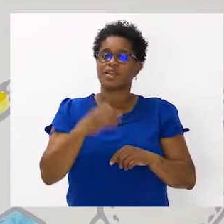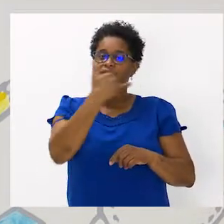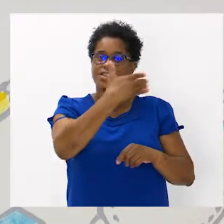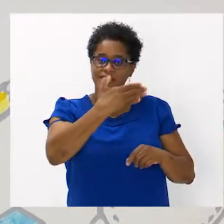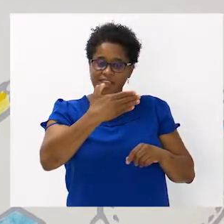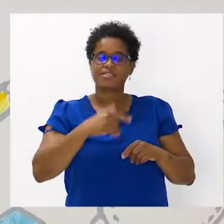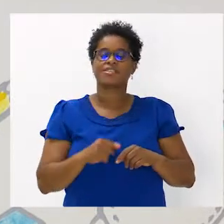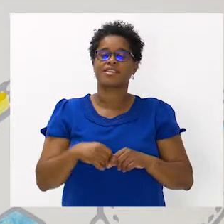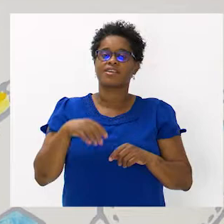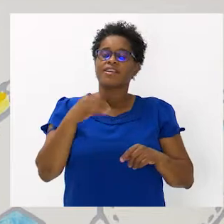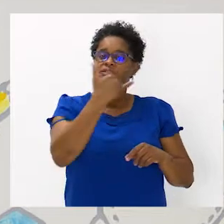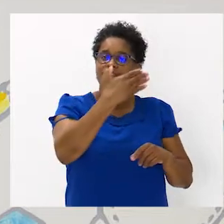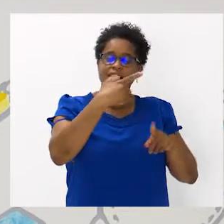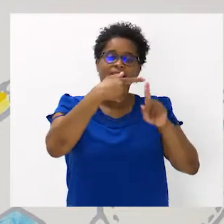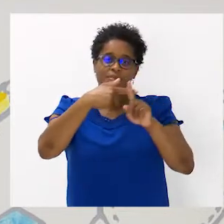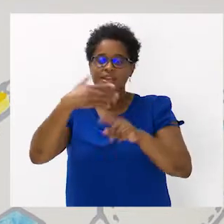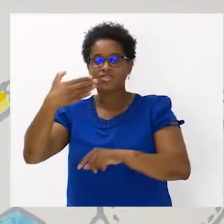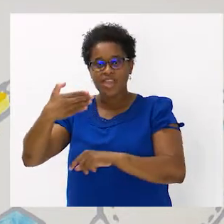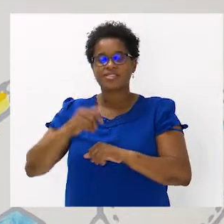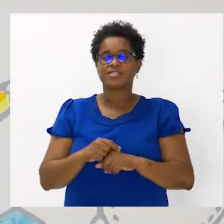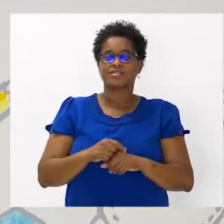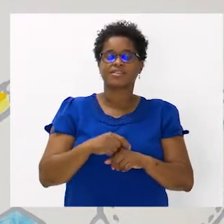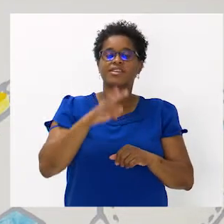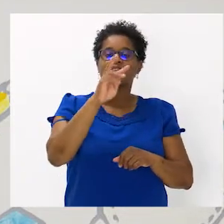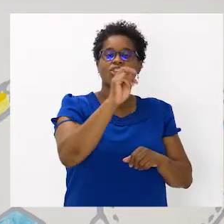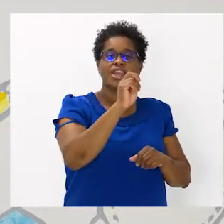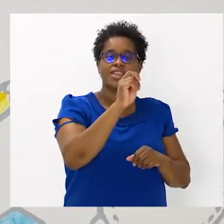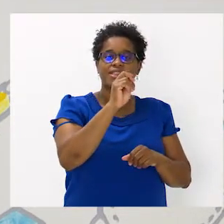Então, 27, 27 mais 7,